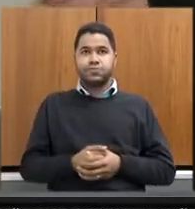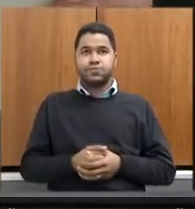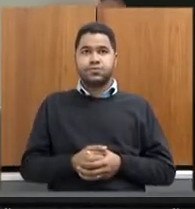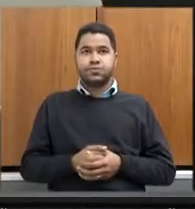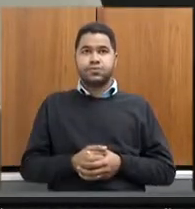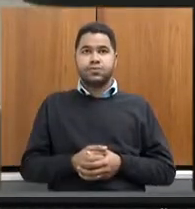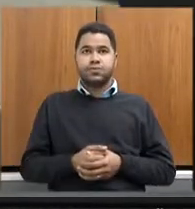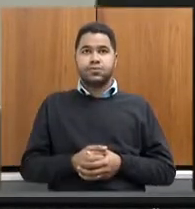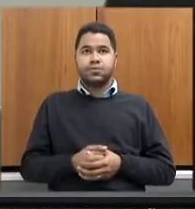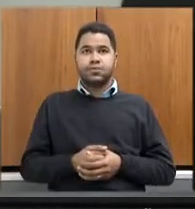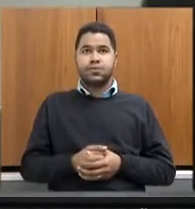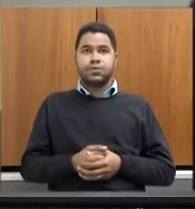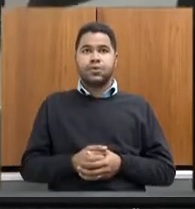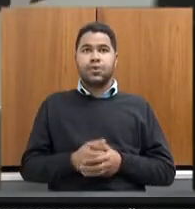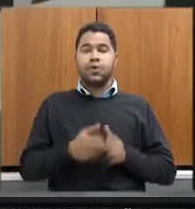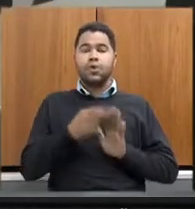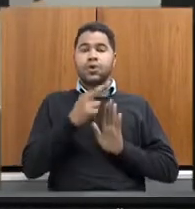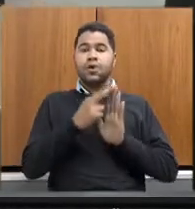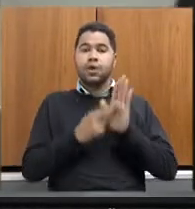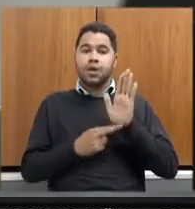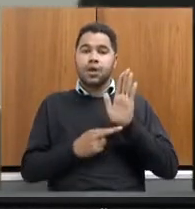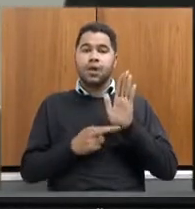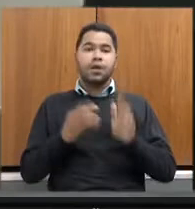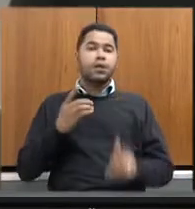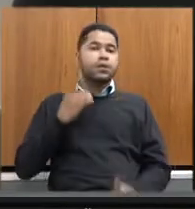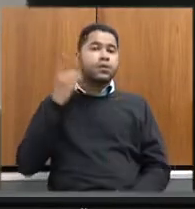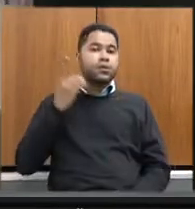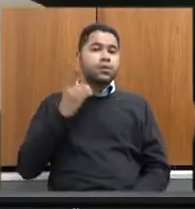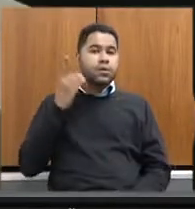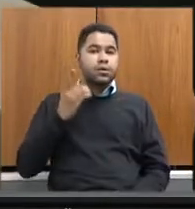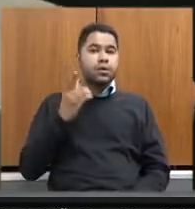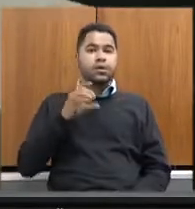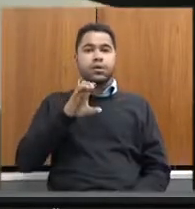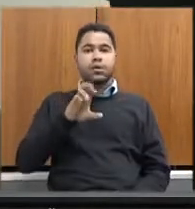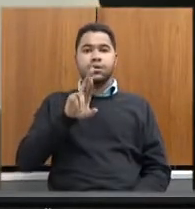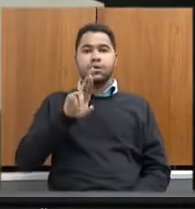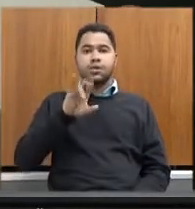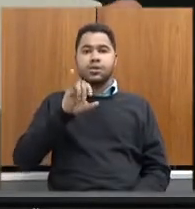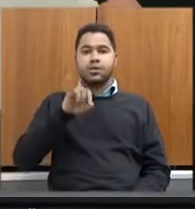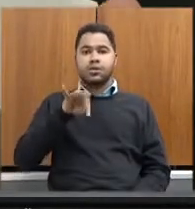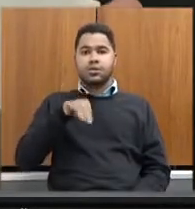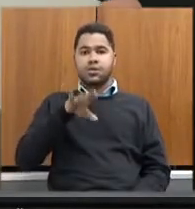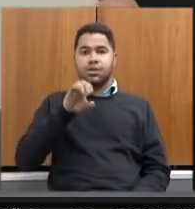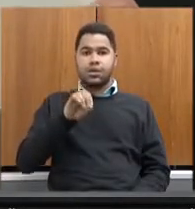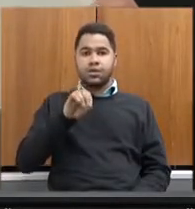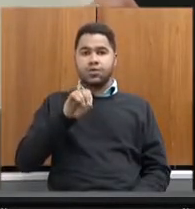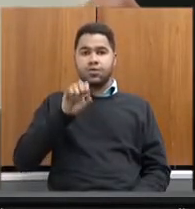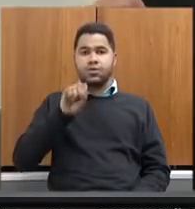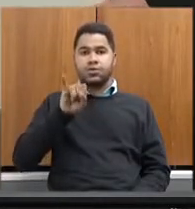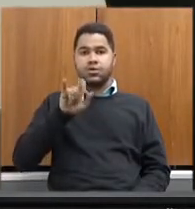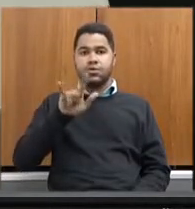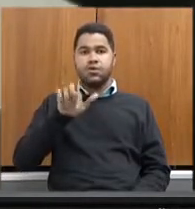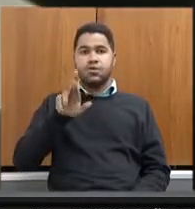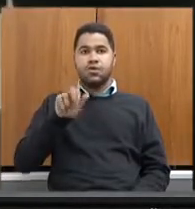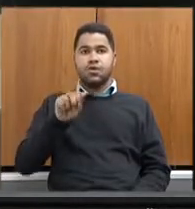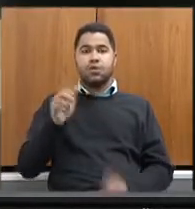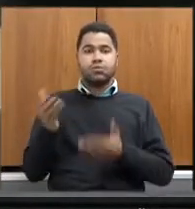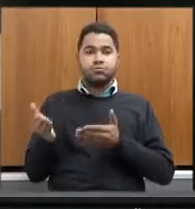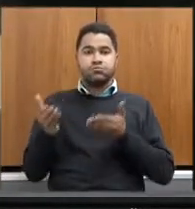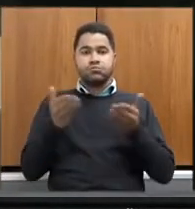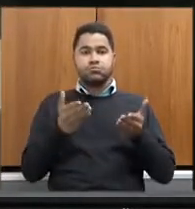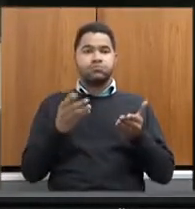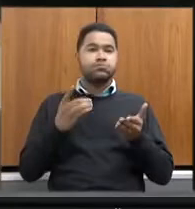toda seguirá com o relator Deputado Cristiane Silveira e passa presidência o